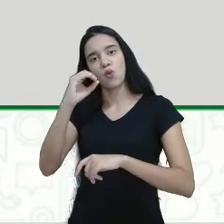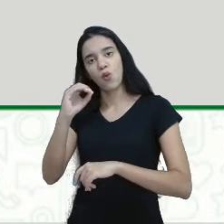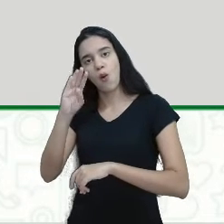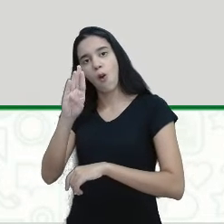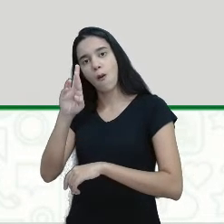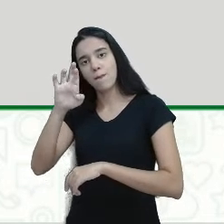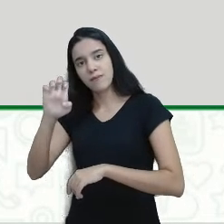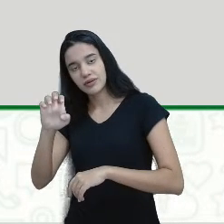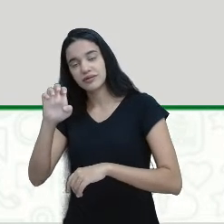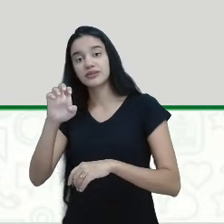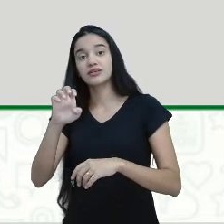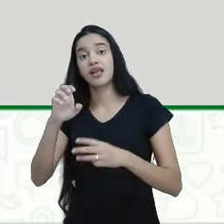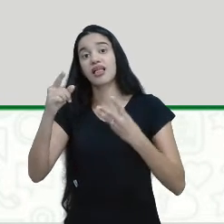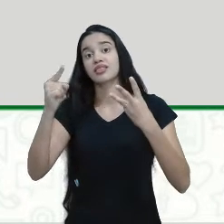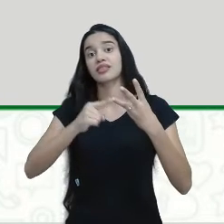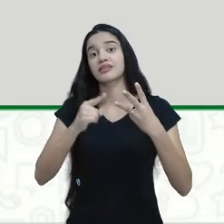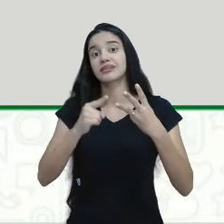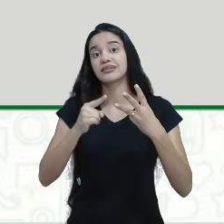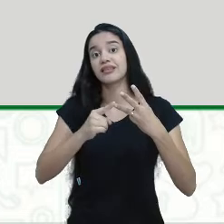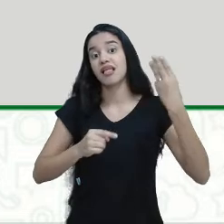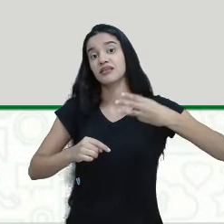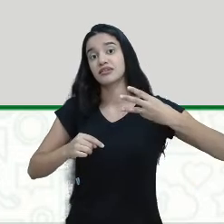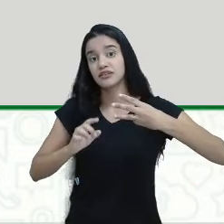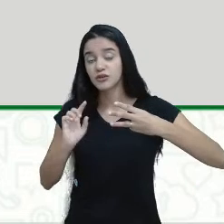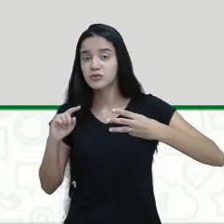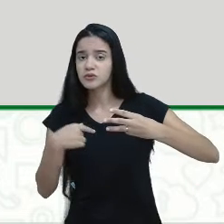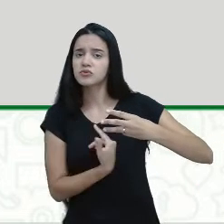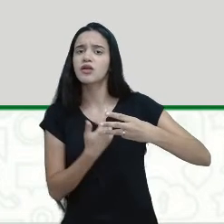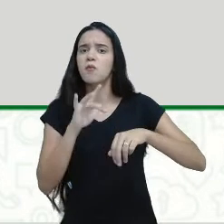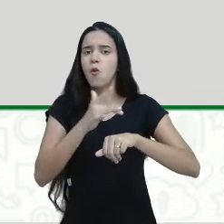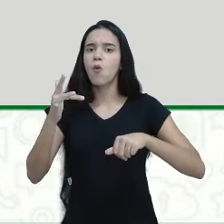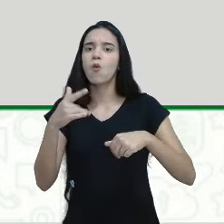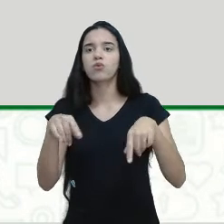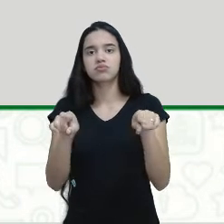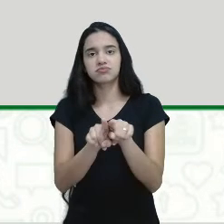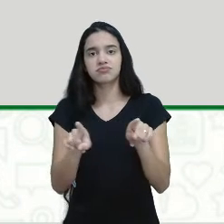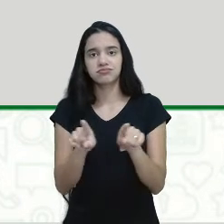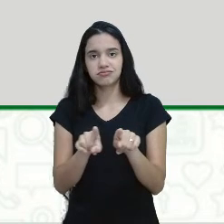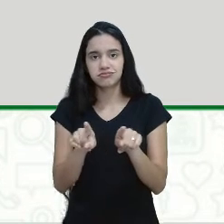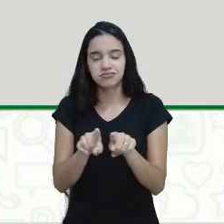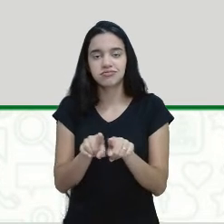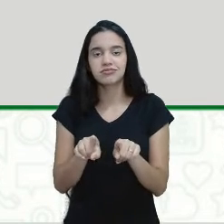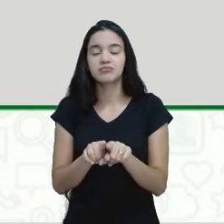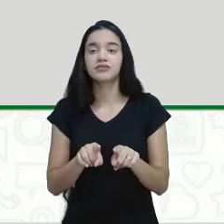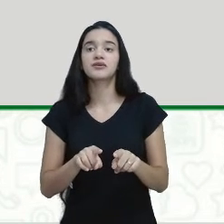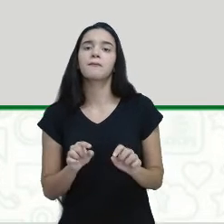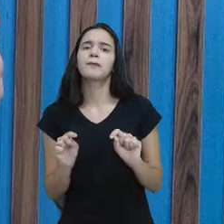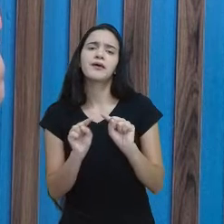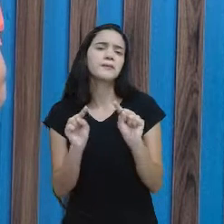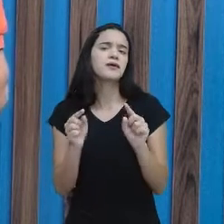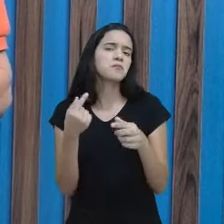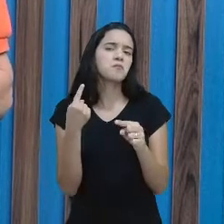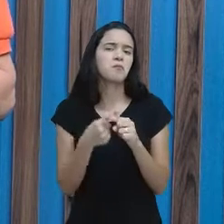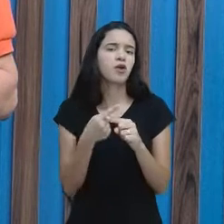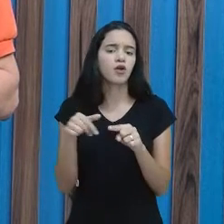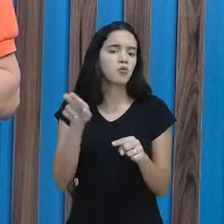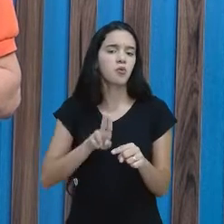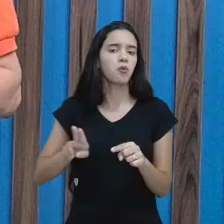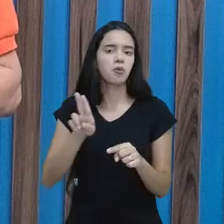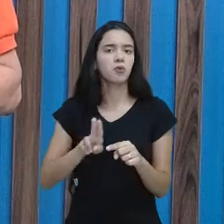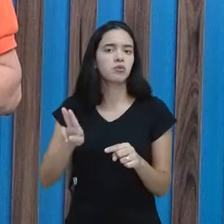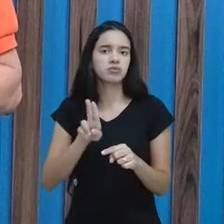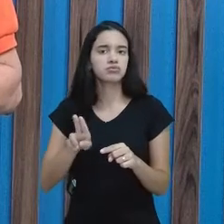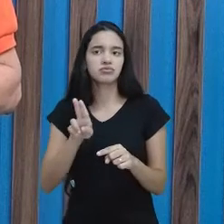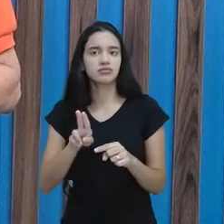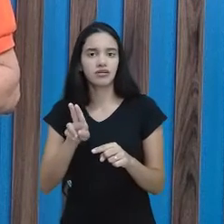E em terceiro lugar, nós temos o ouro também com bastante condutibilidade. Mas por que é usado mais